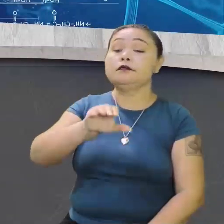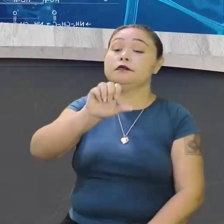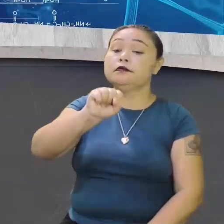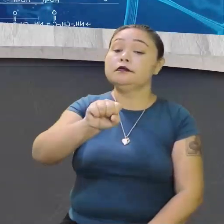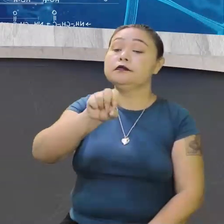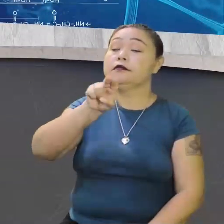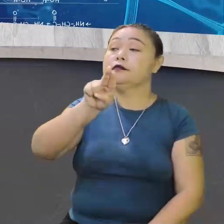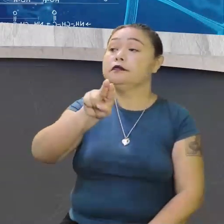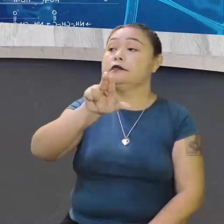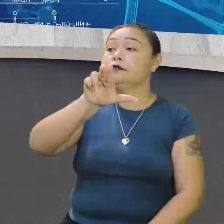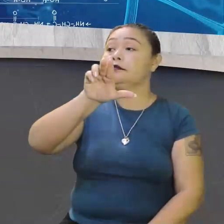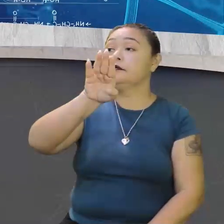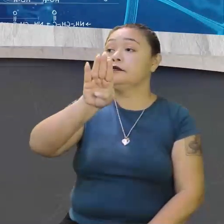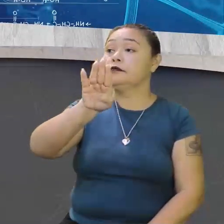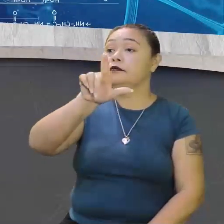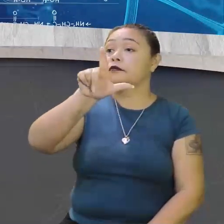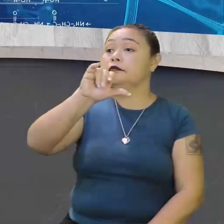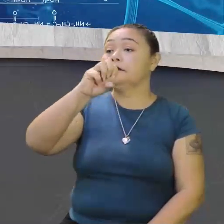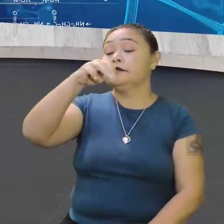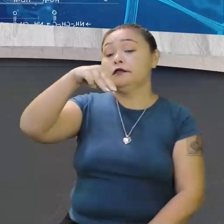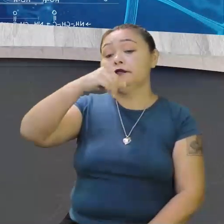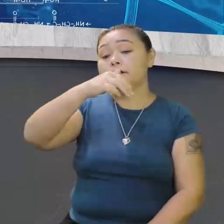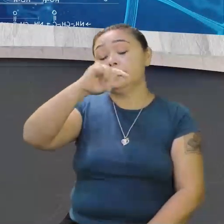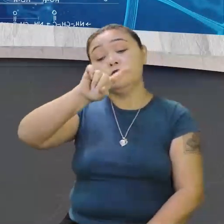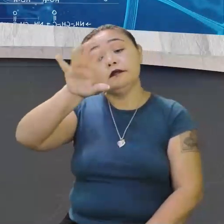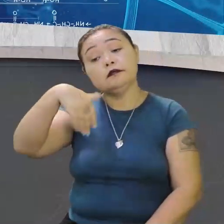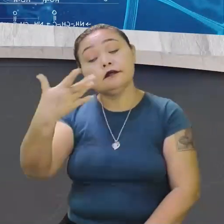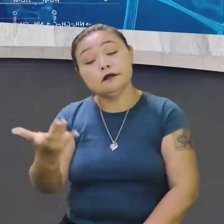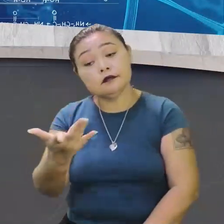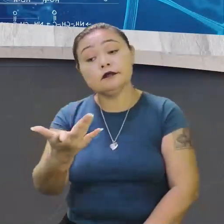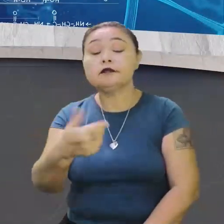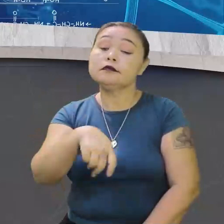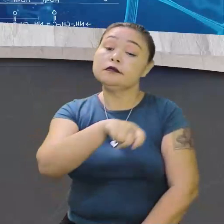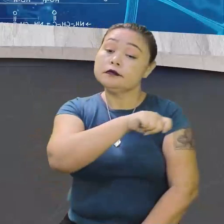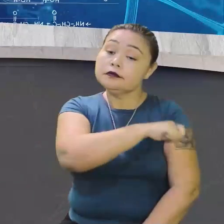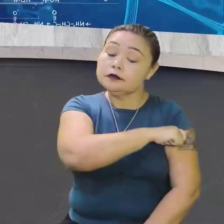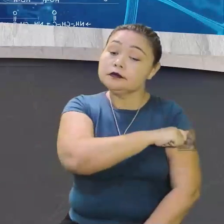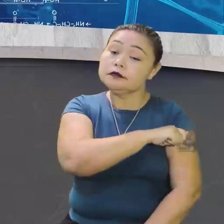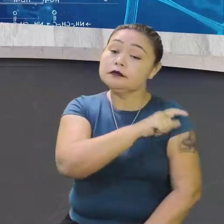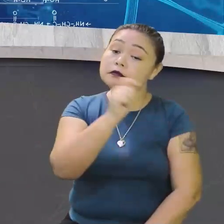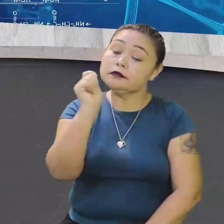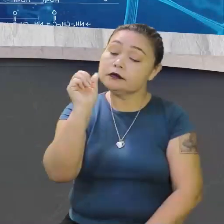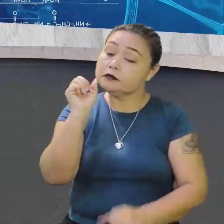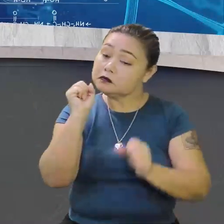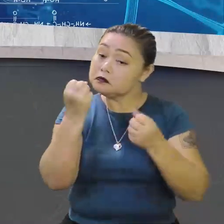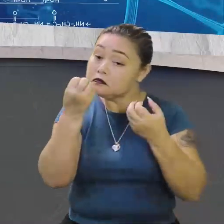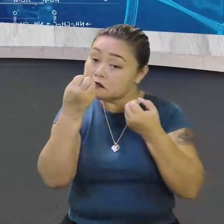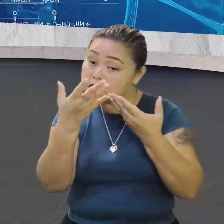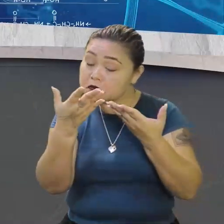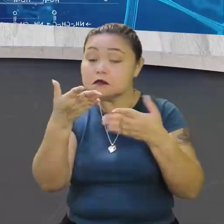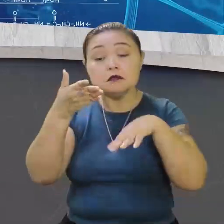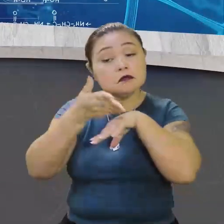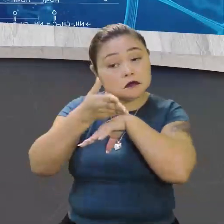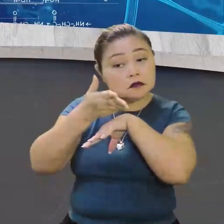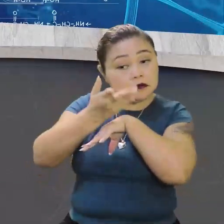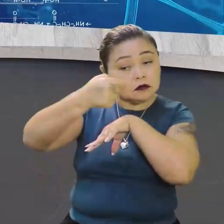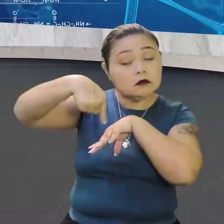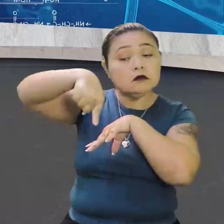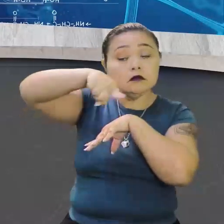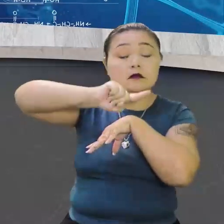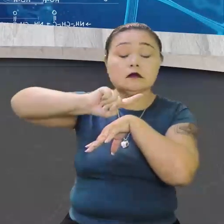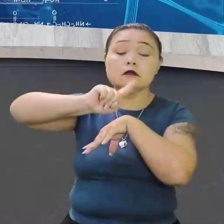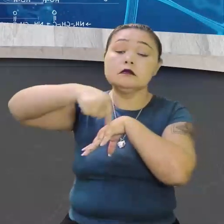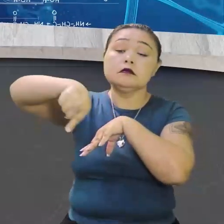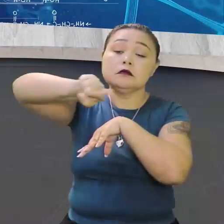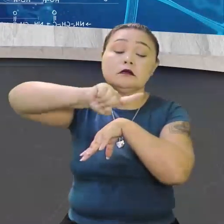ressublimação. E assim, meus caros alunos, que bom poder contar com a participação de